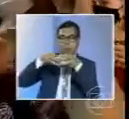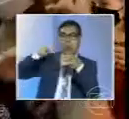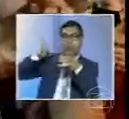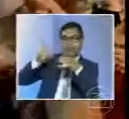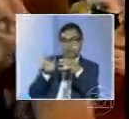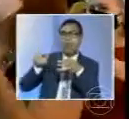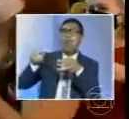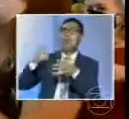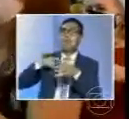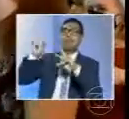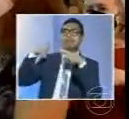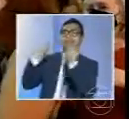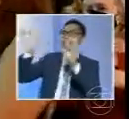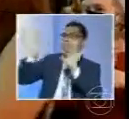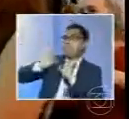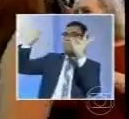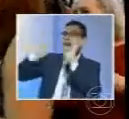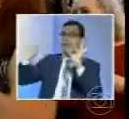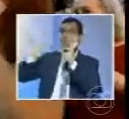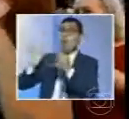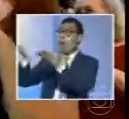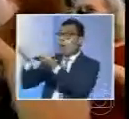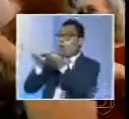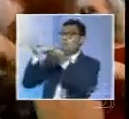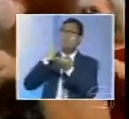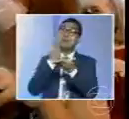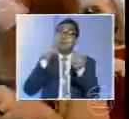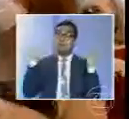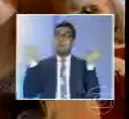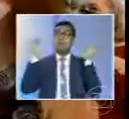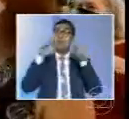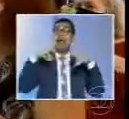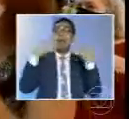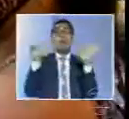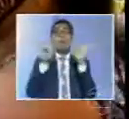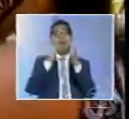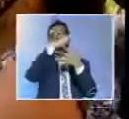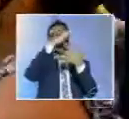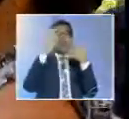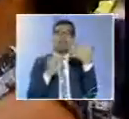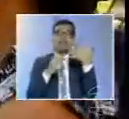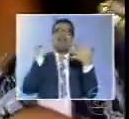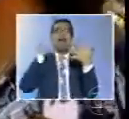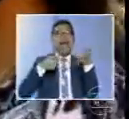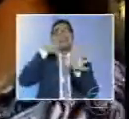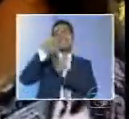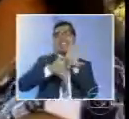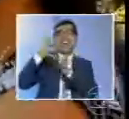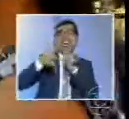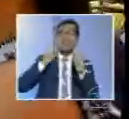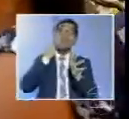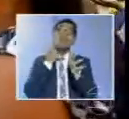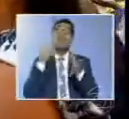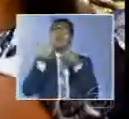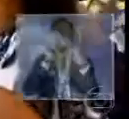as testemunhas de Jeová têm reuniões especiais para surdos, em libras. É com sinais que eles cantam.